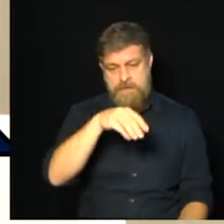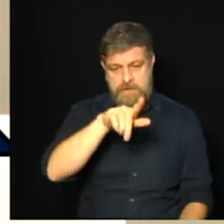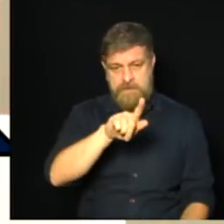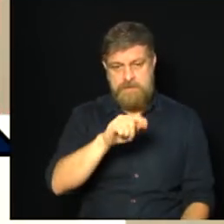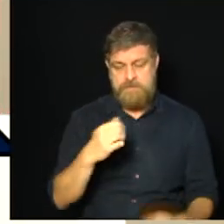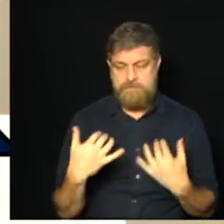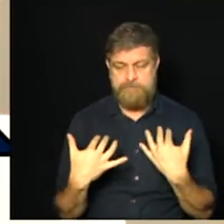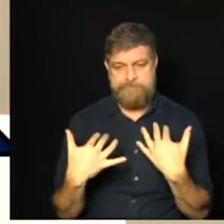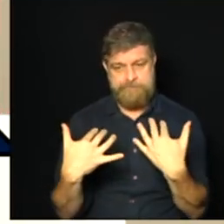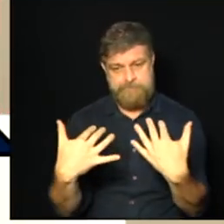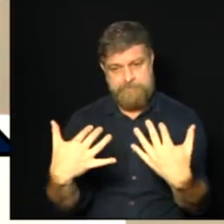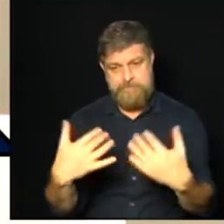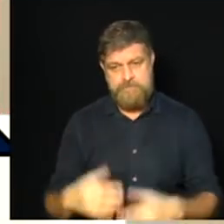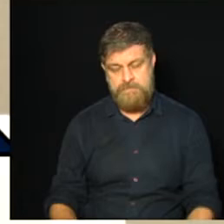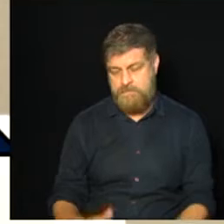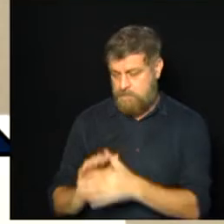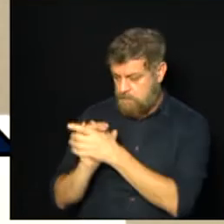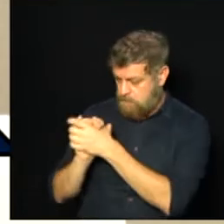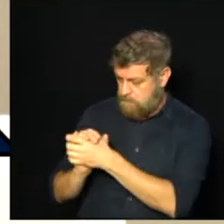aqui acompanhando também.